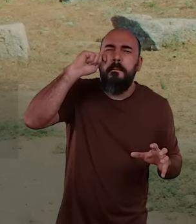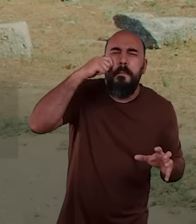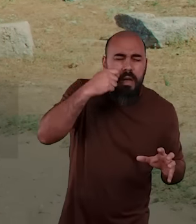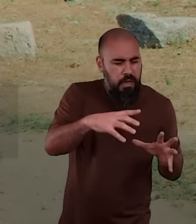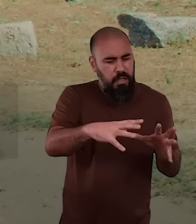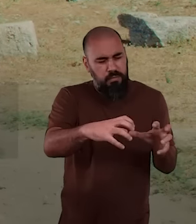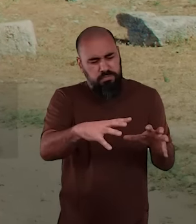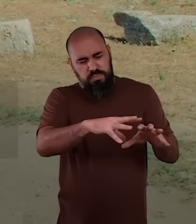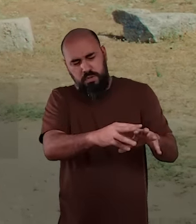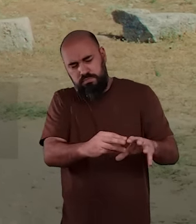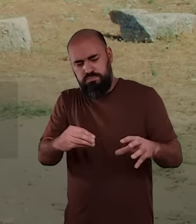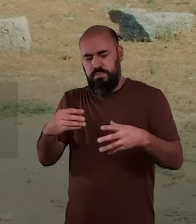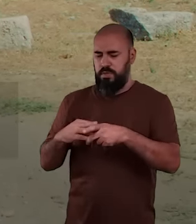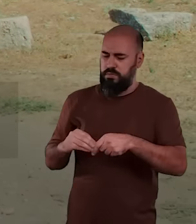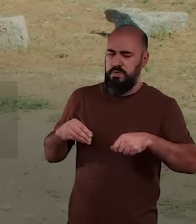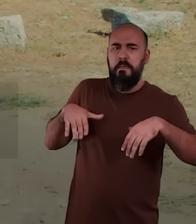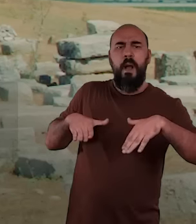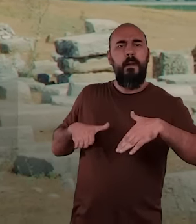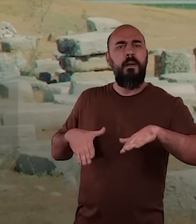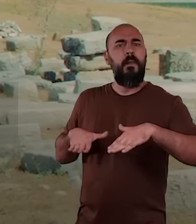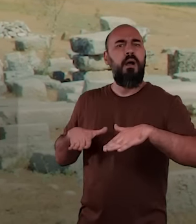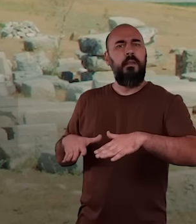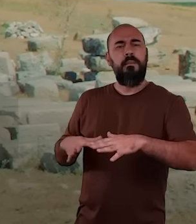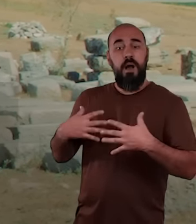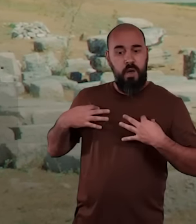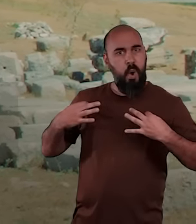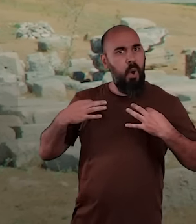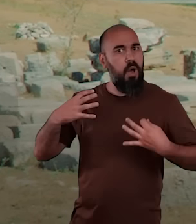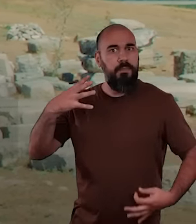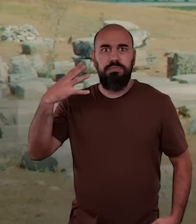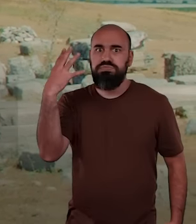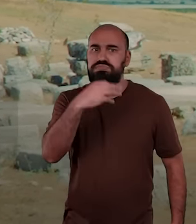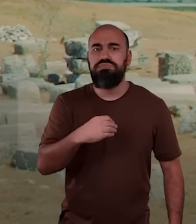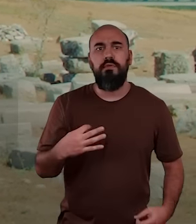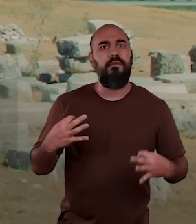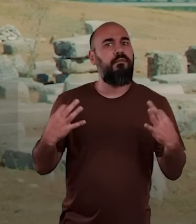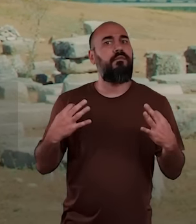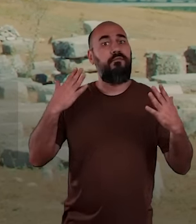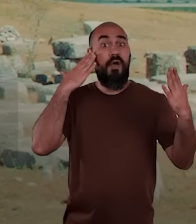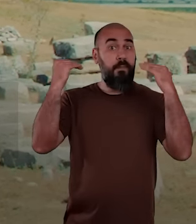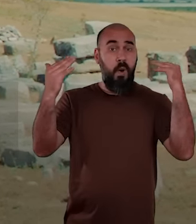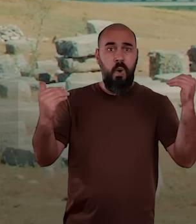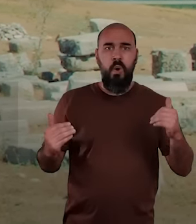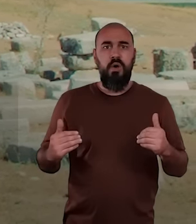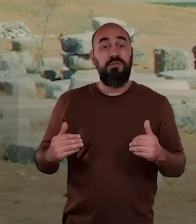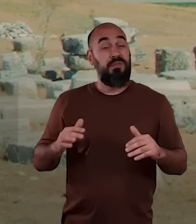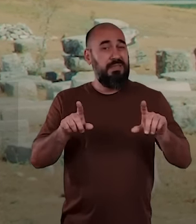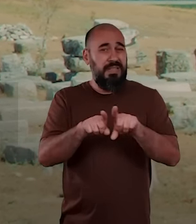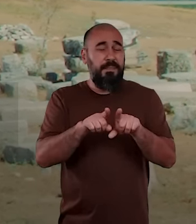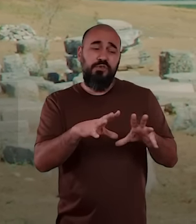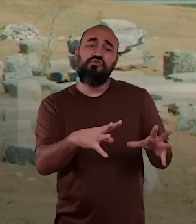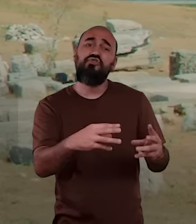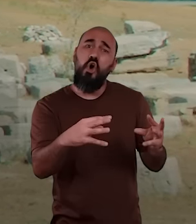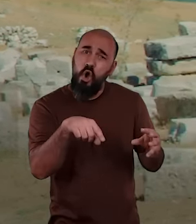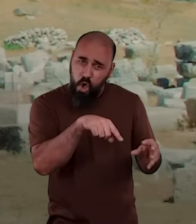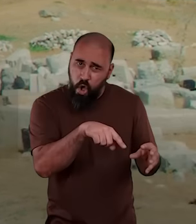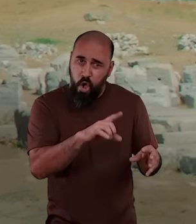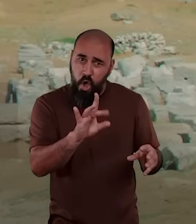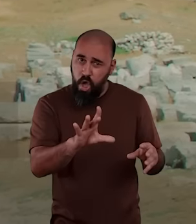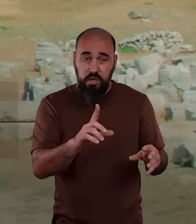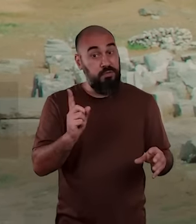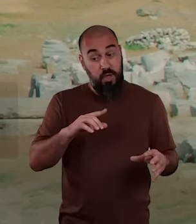era muito famosa nessa região. Aliás, não só a lã, como também o modo de costura do tecido era